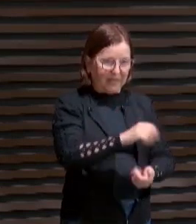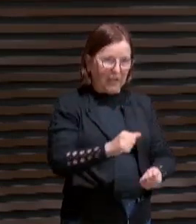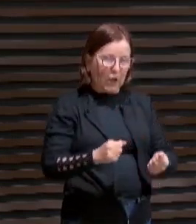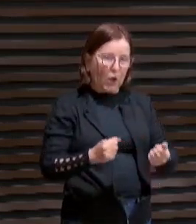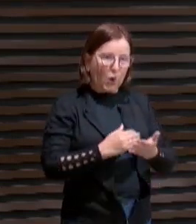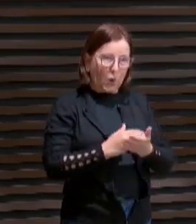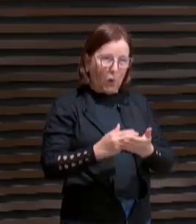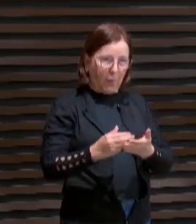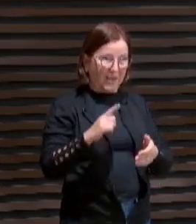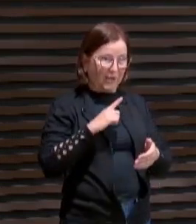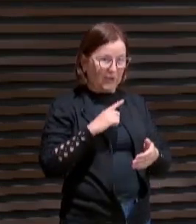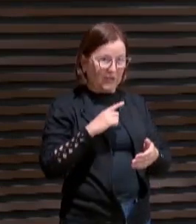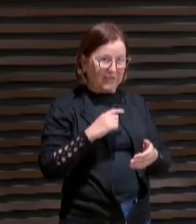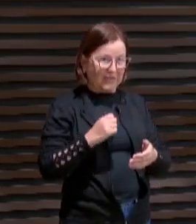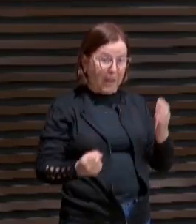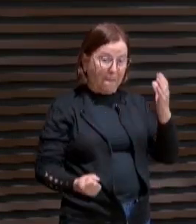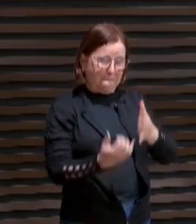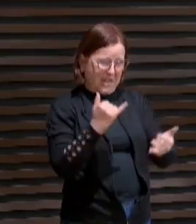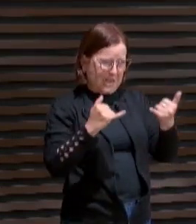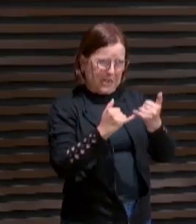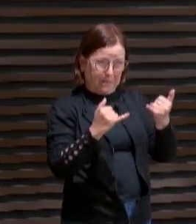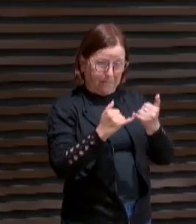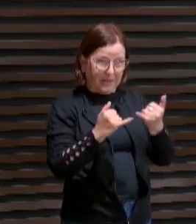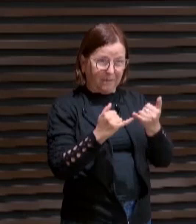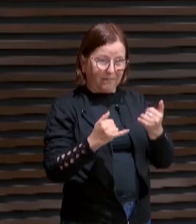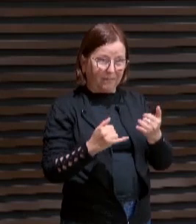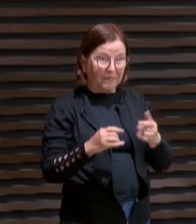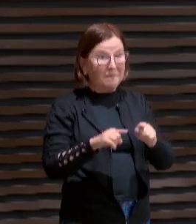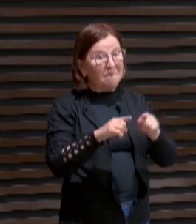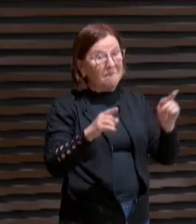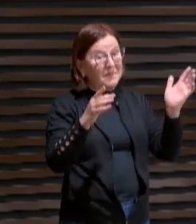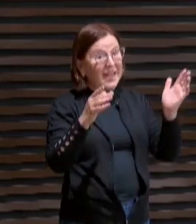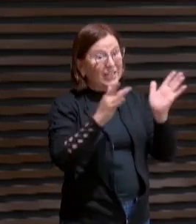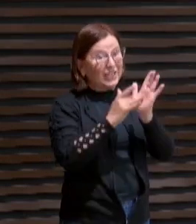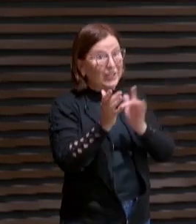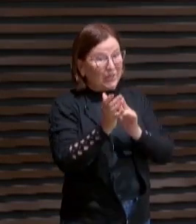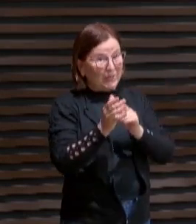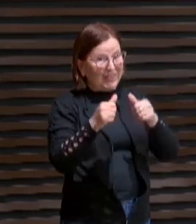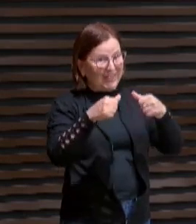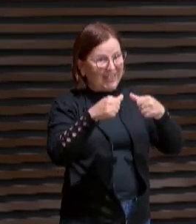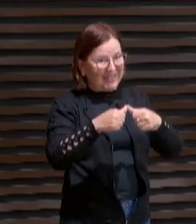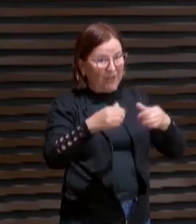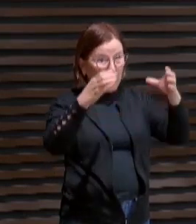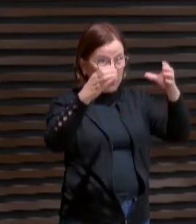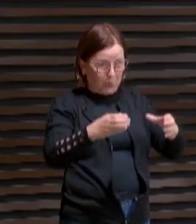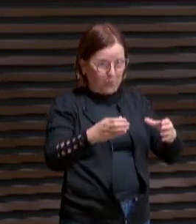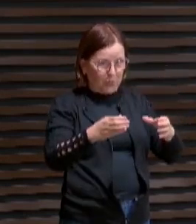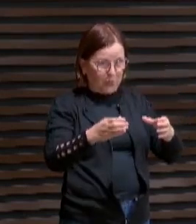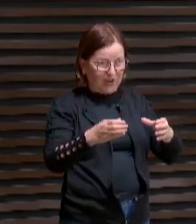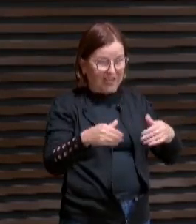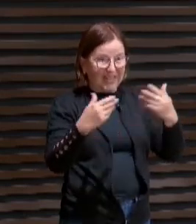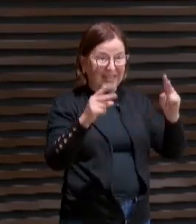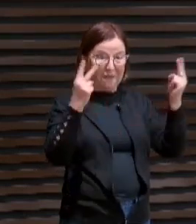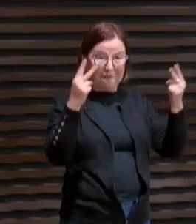uma coroa da vitória sobre o pecado. Ele carregava ali não simplesmente